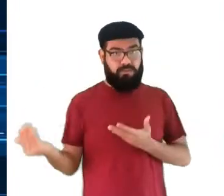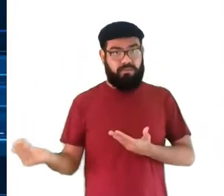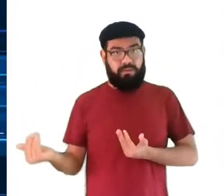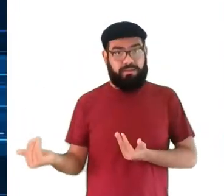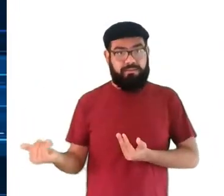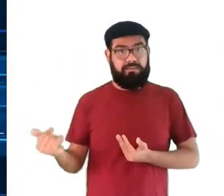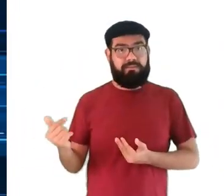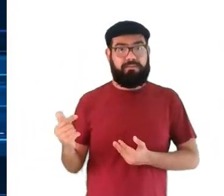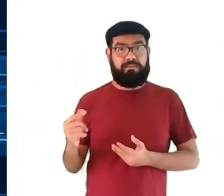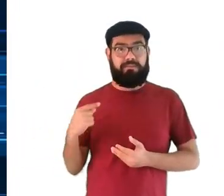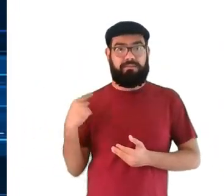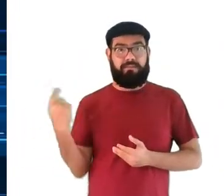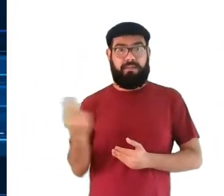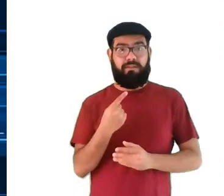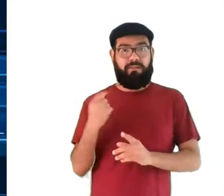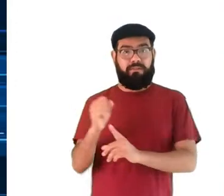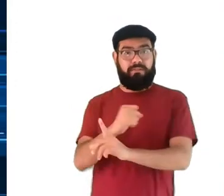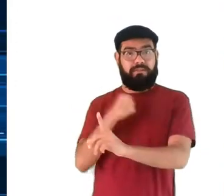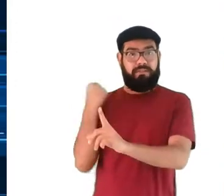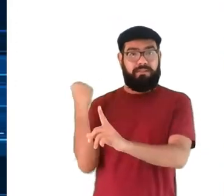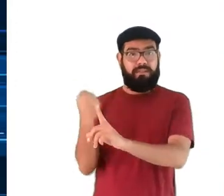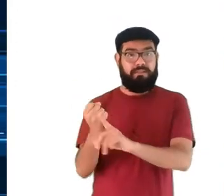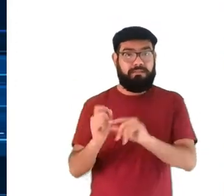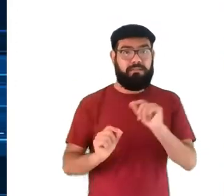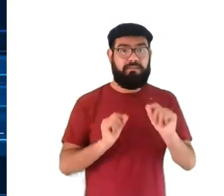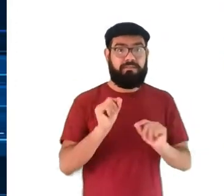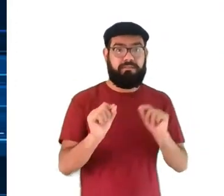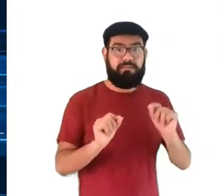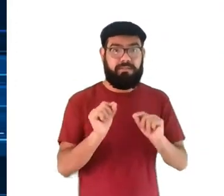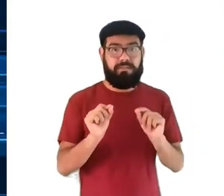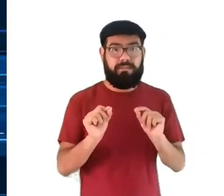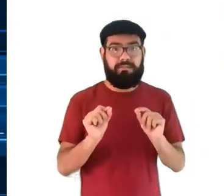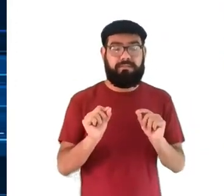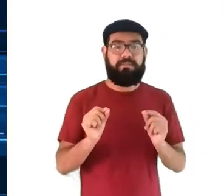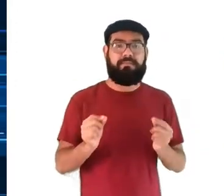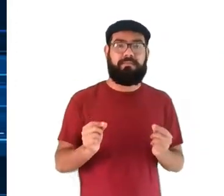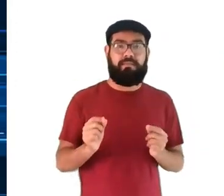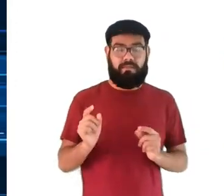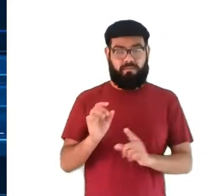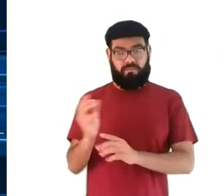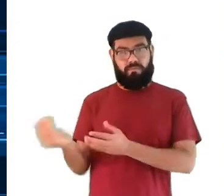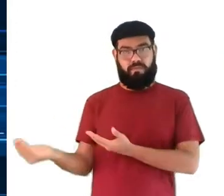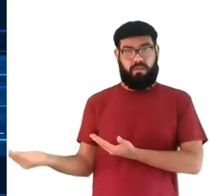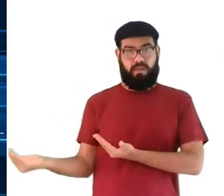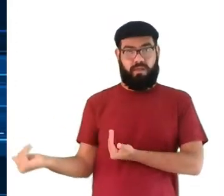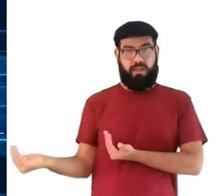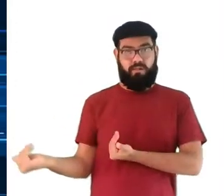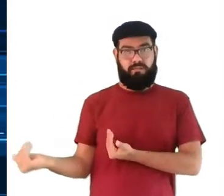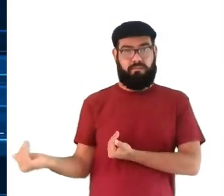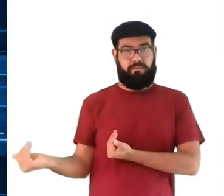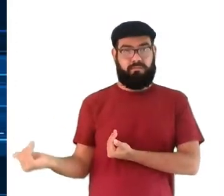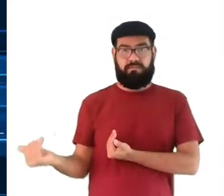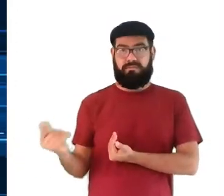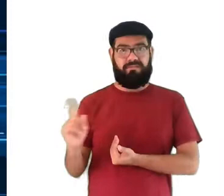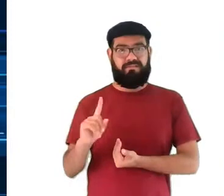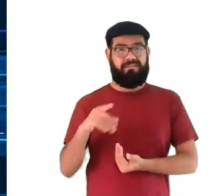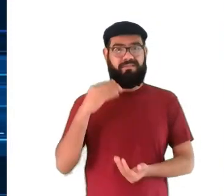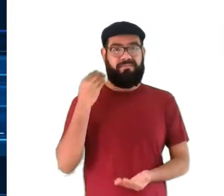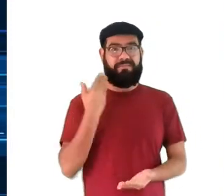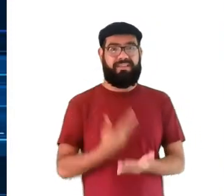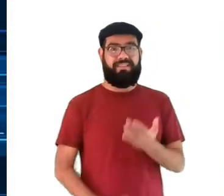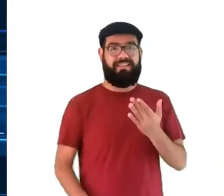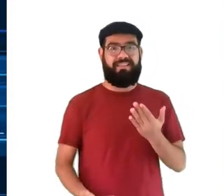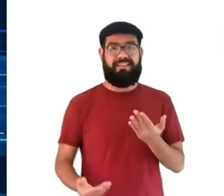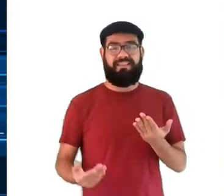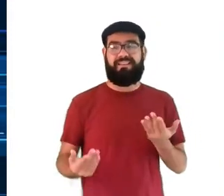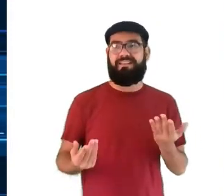é o quê? É esse adolescente, ele não perder aquele laço, ou seja, é